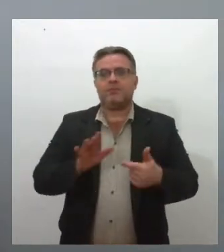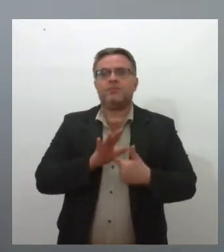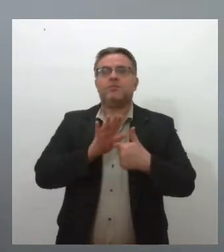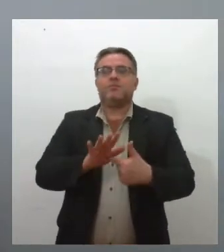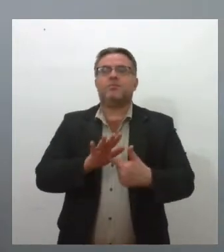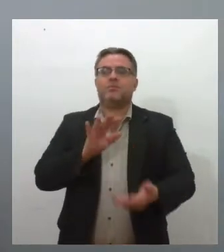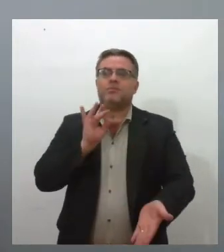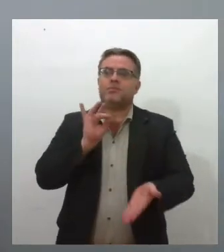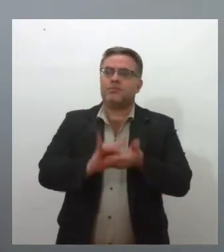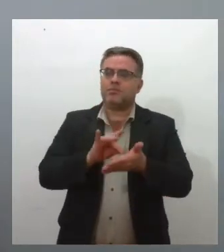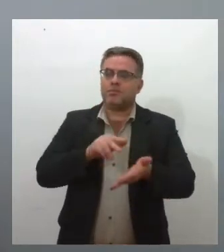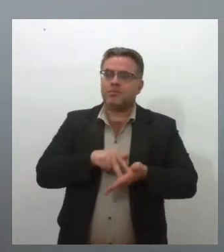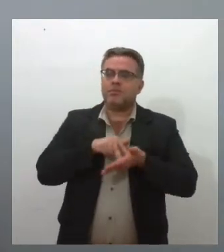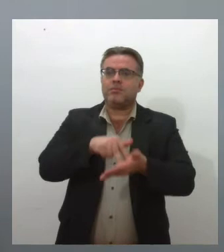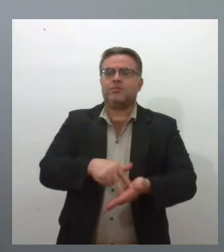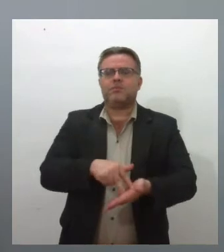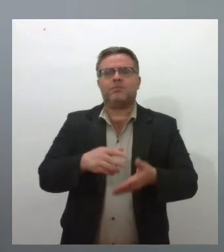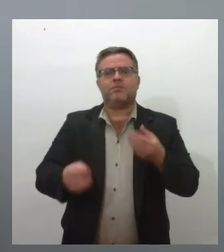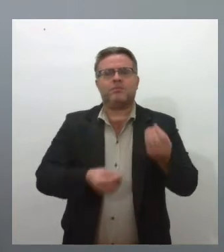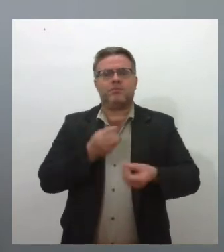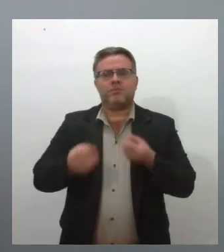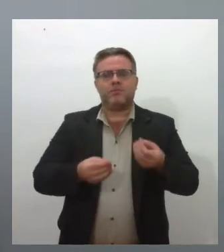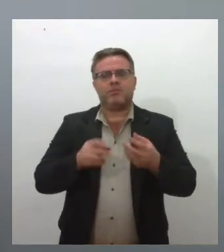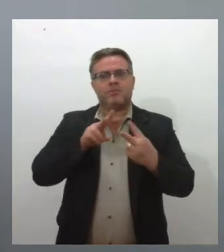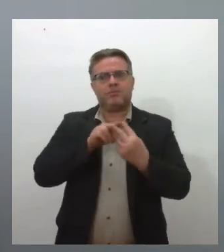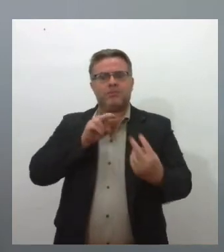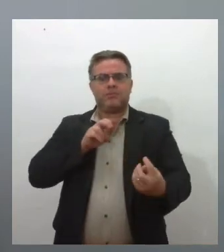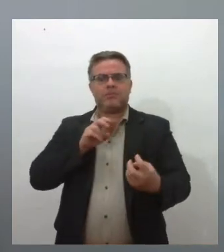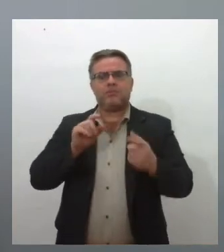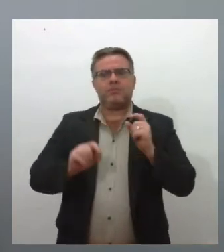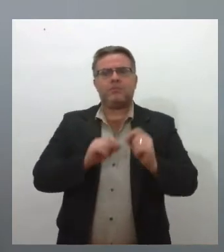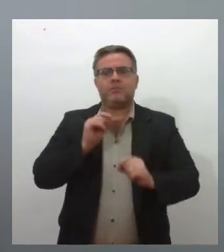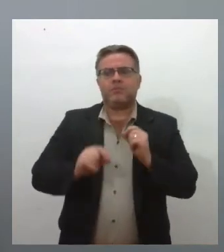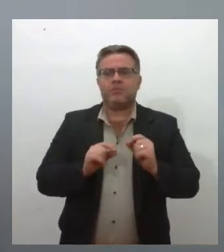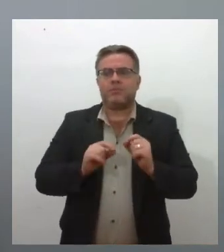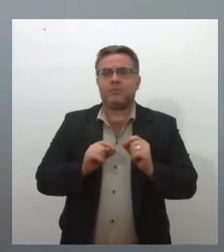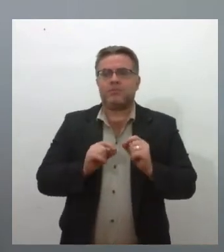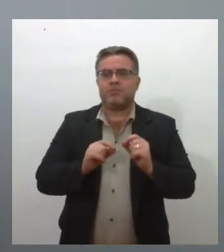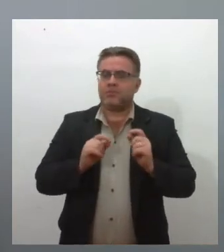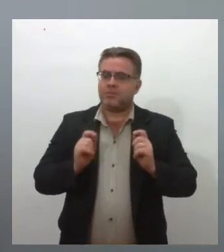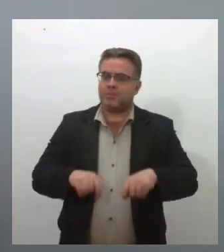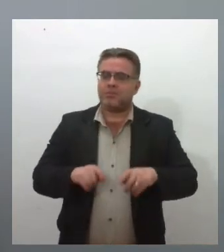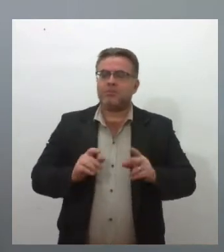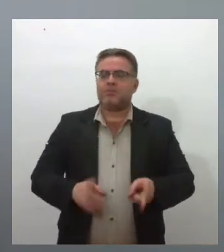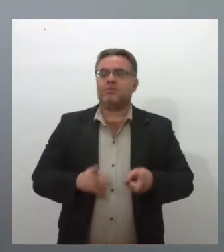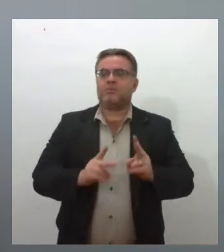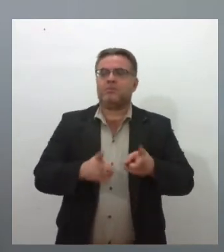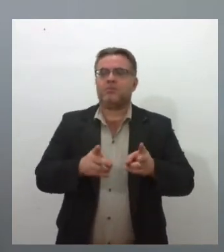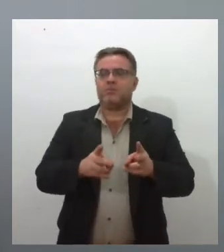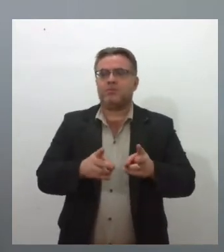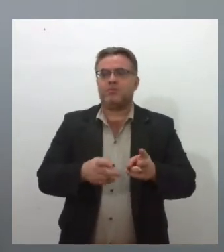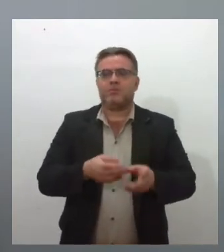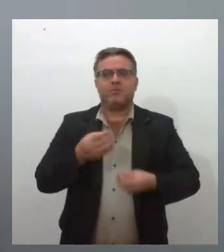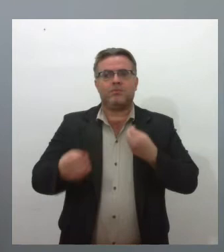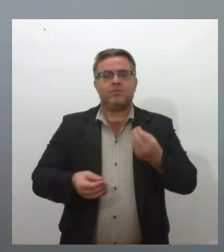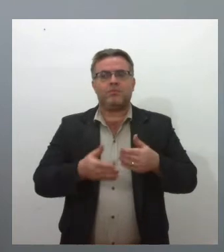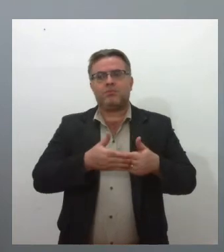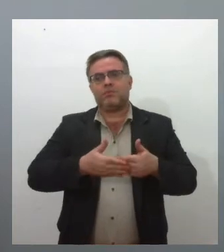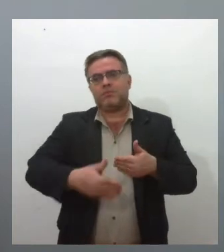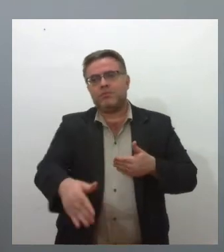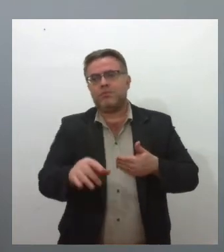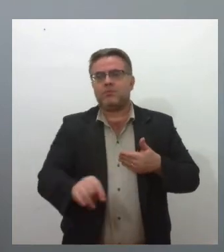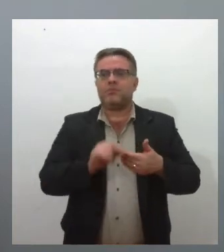pontos de atendimentos virtuais. O que é que significa isso? A Receita, durante algum tempo, enfrentou